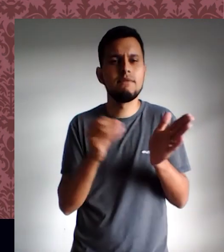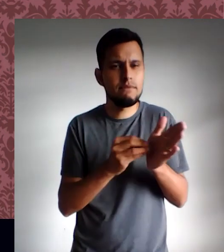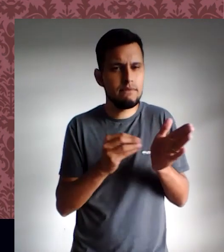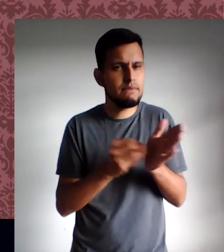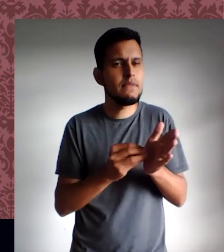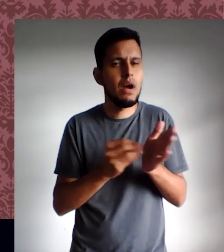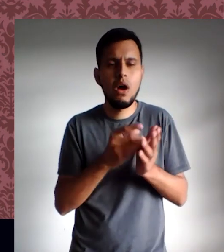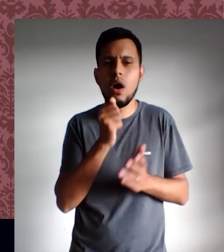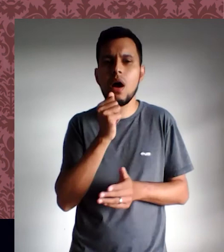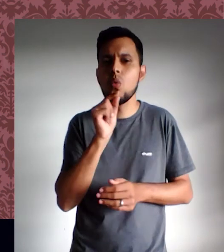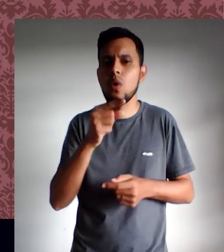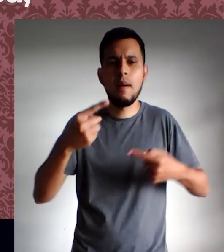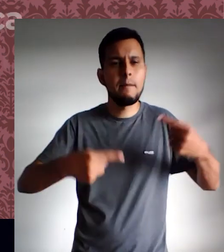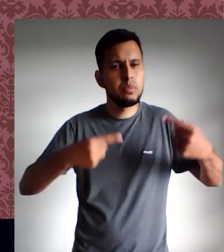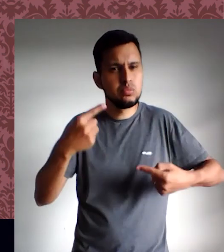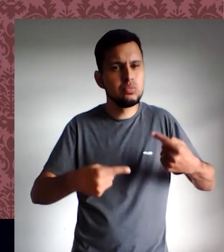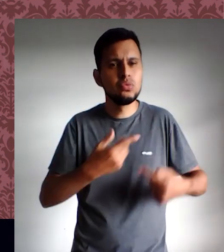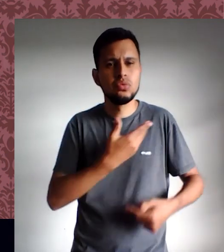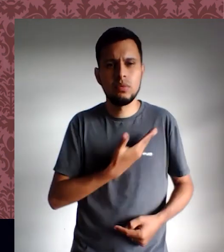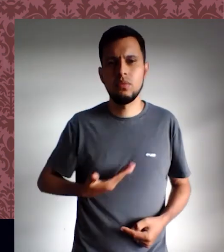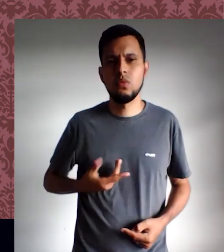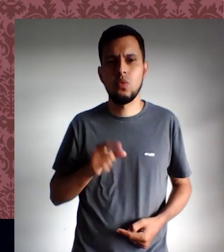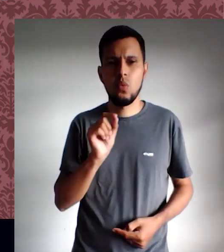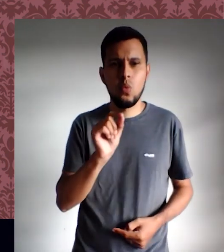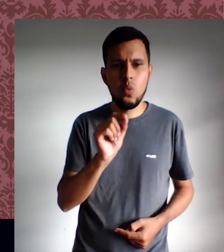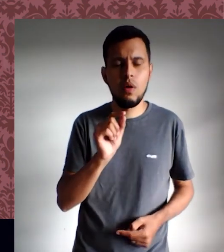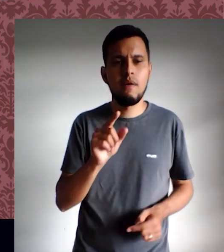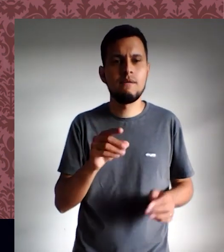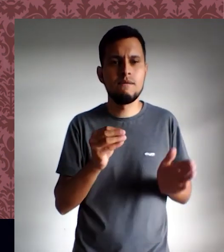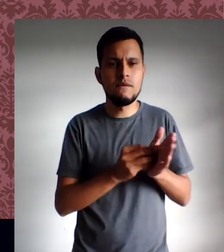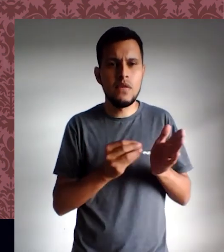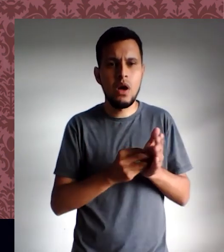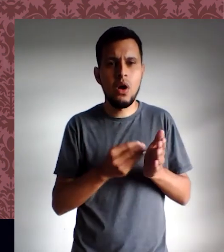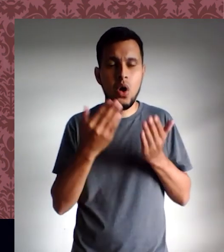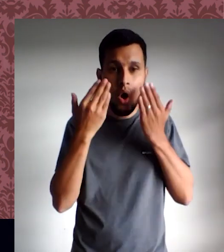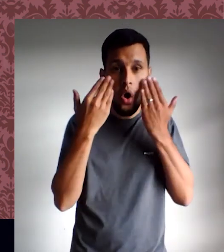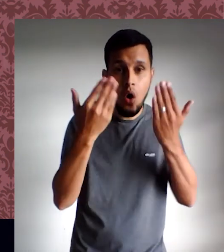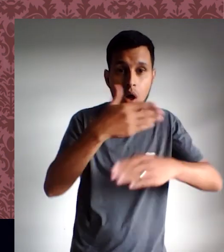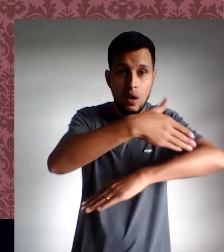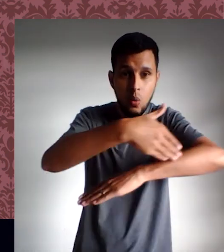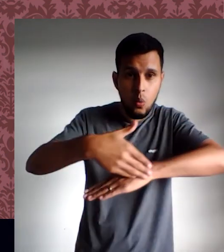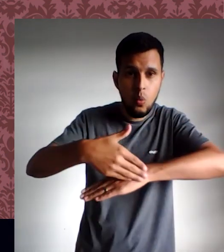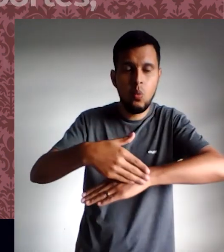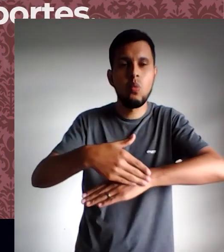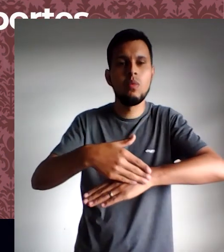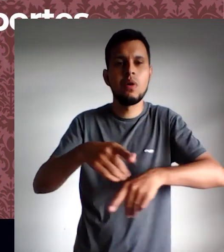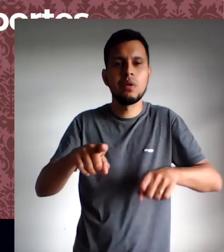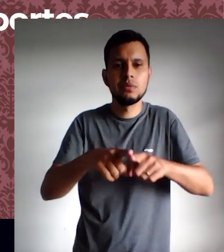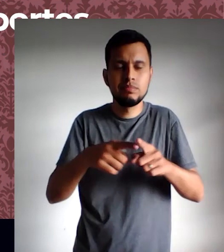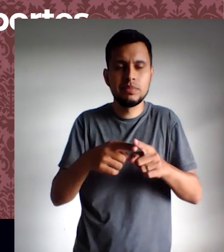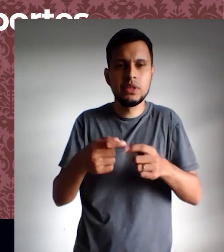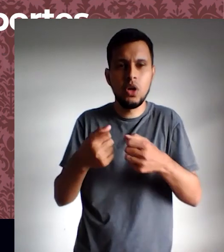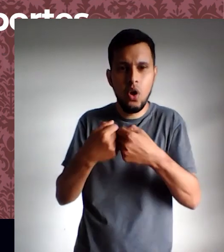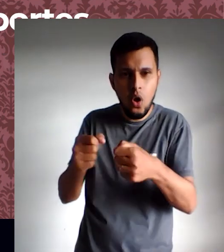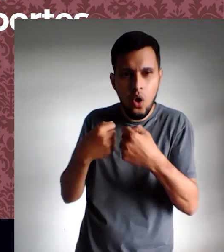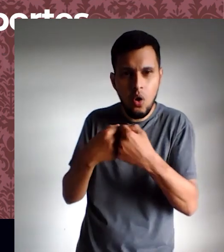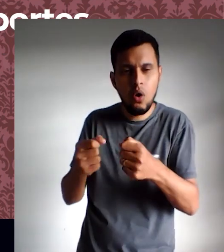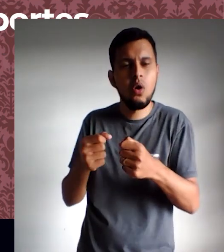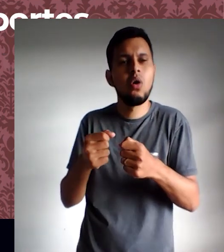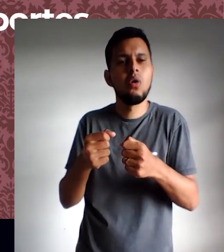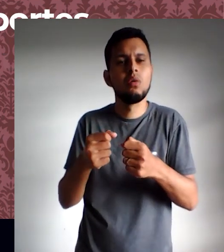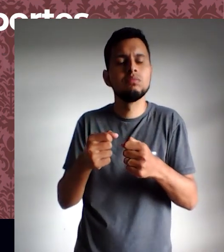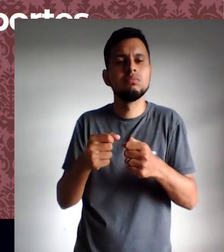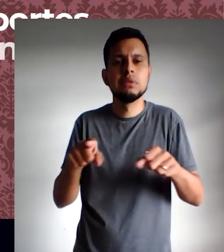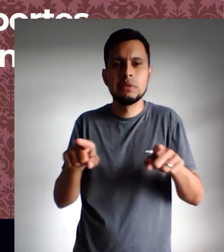falta política pública, falta olhar para as calçadas, para as ruas, para os transportes